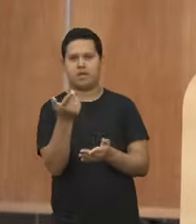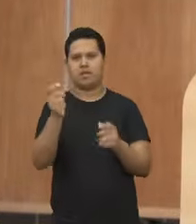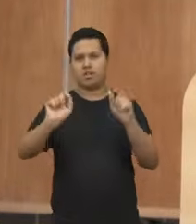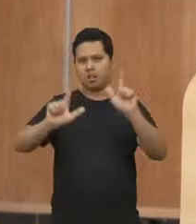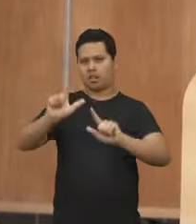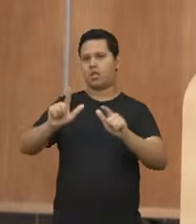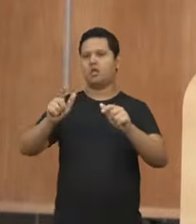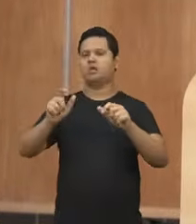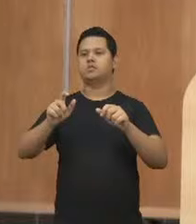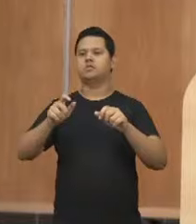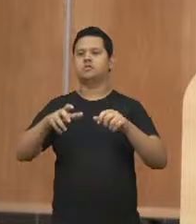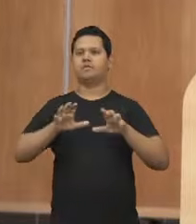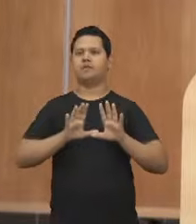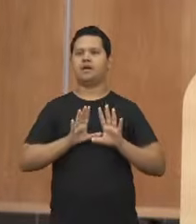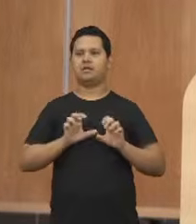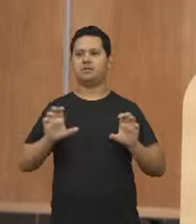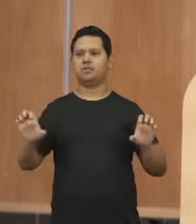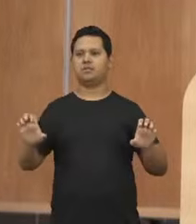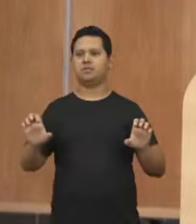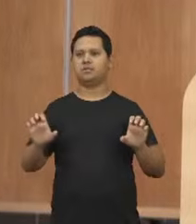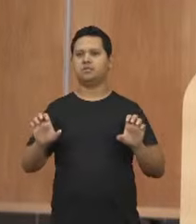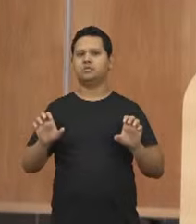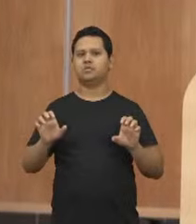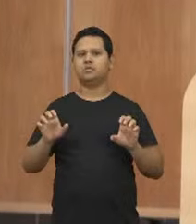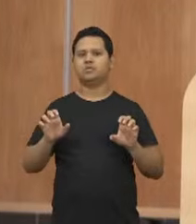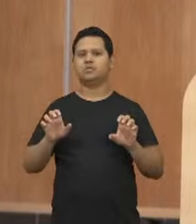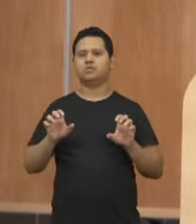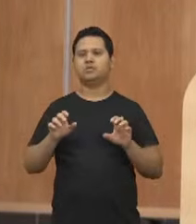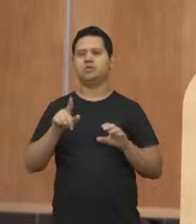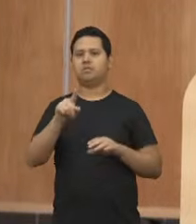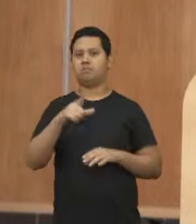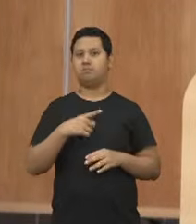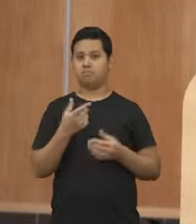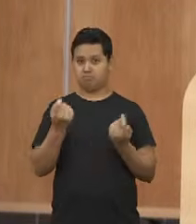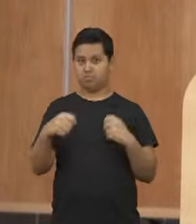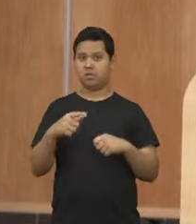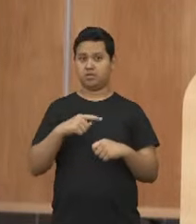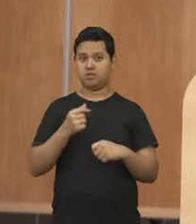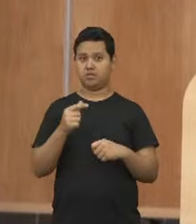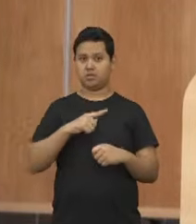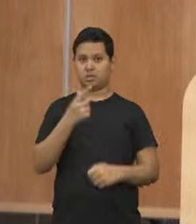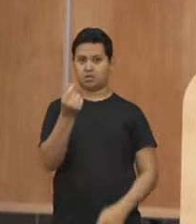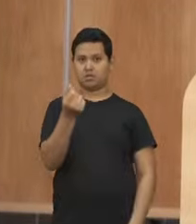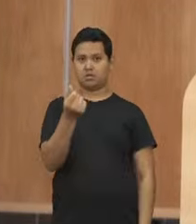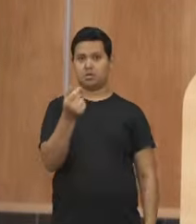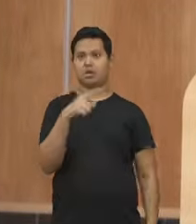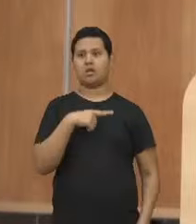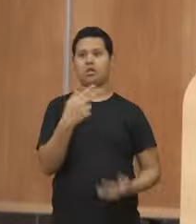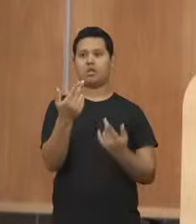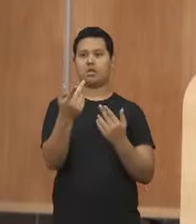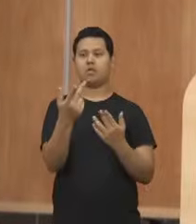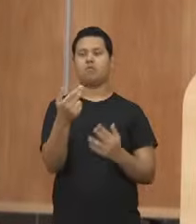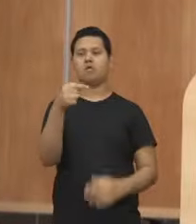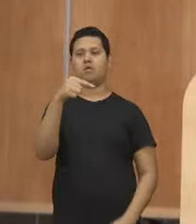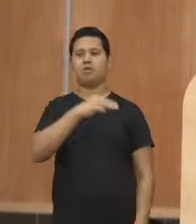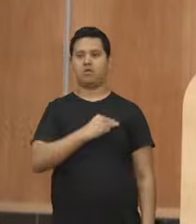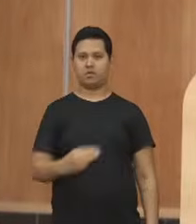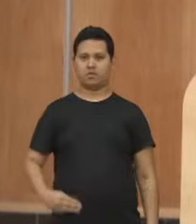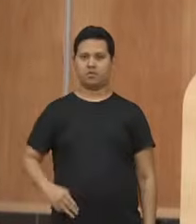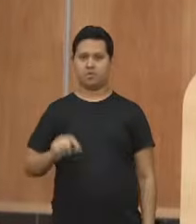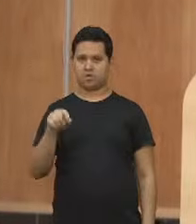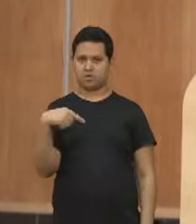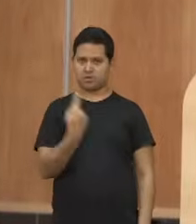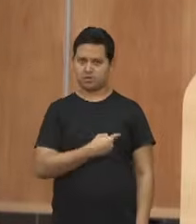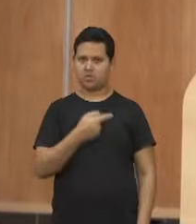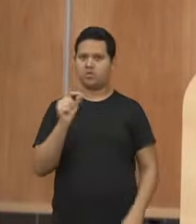televisão, um sofá, você precisa ter o quê? O dinheiro. A mesma coisa é no município. Para que a gente possa